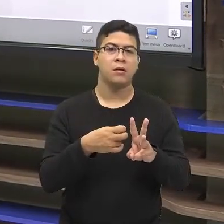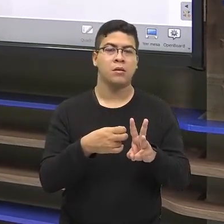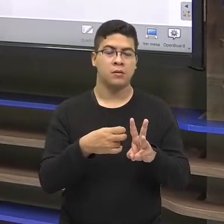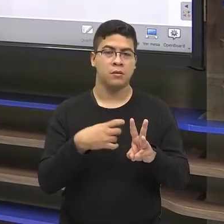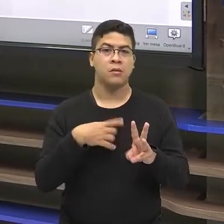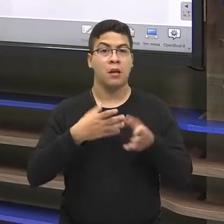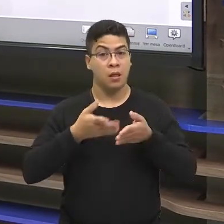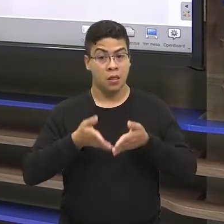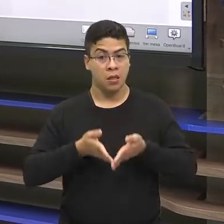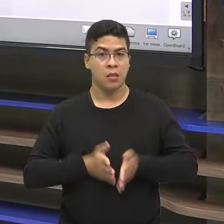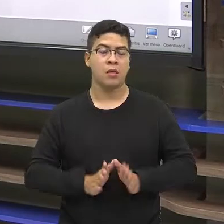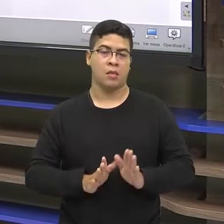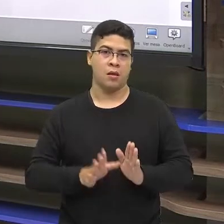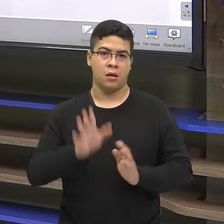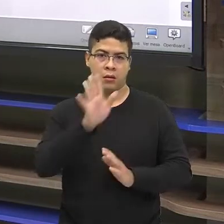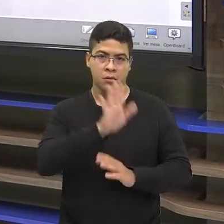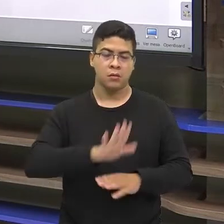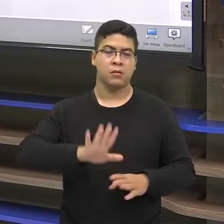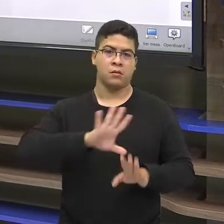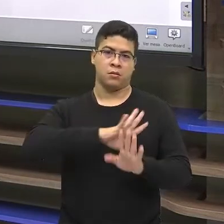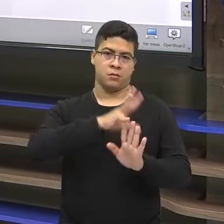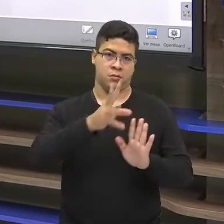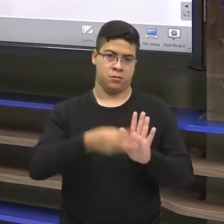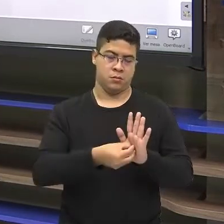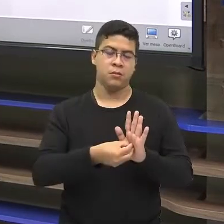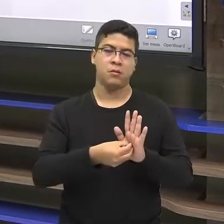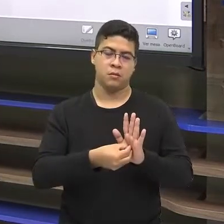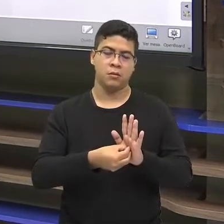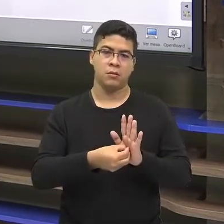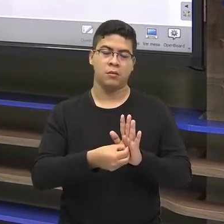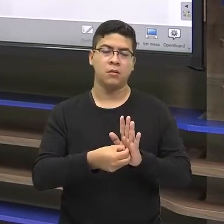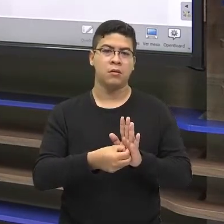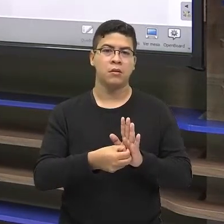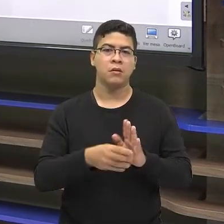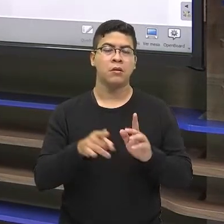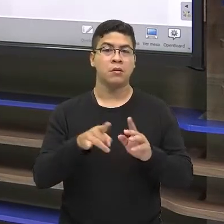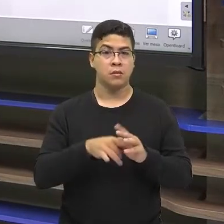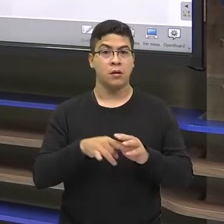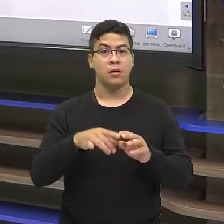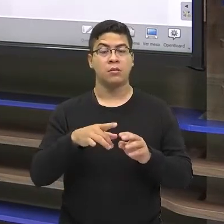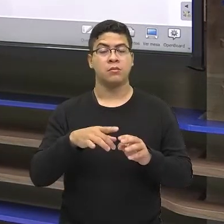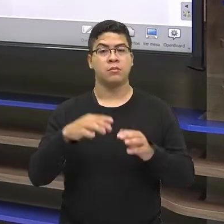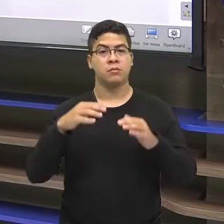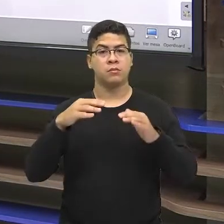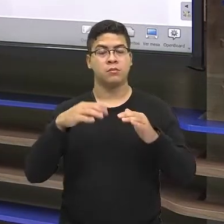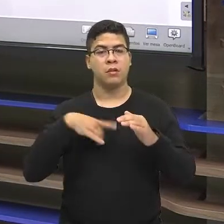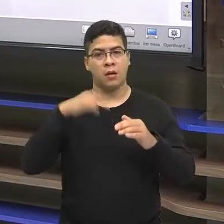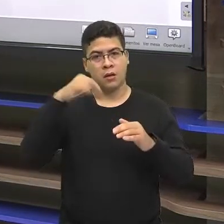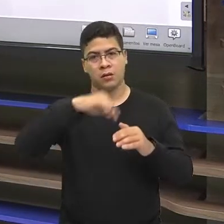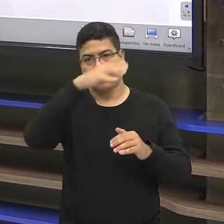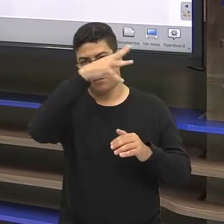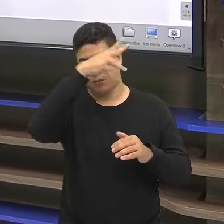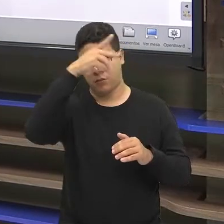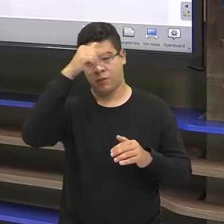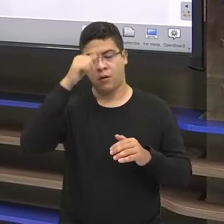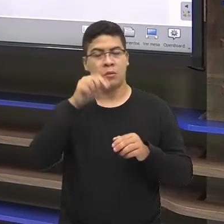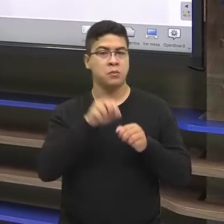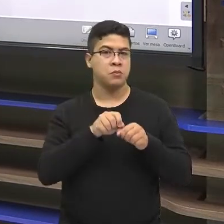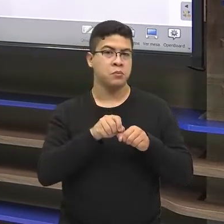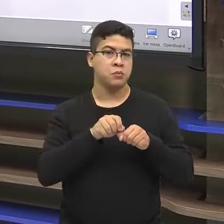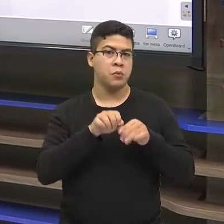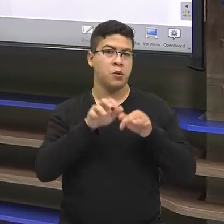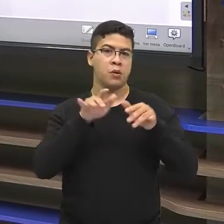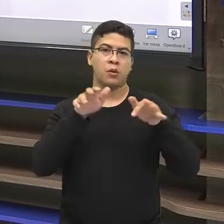Ele nasce aqui na região amazônica, aí ele sai daqui de Manaus, da região amazônica, e vai